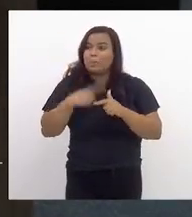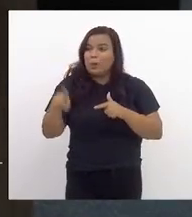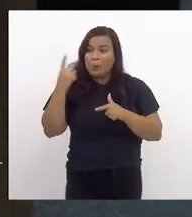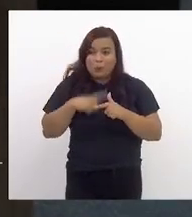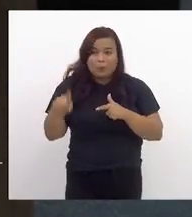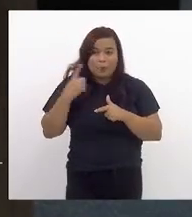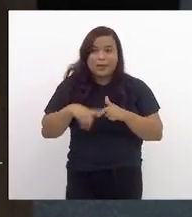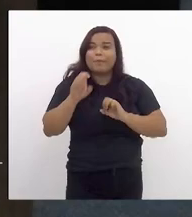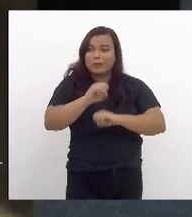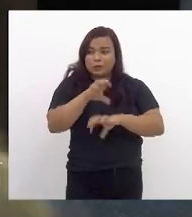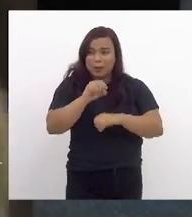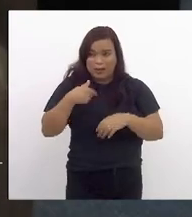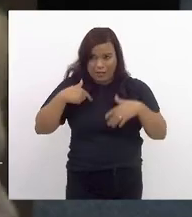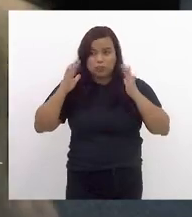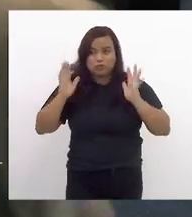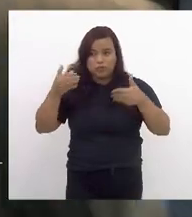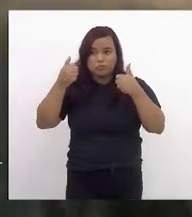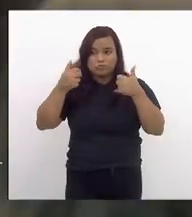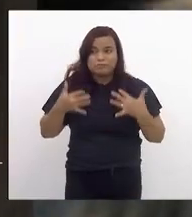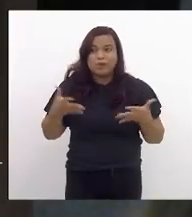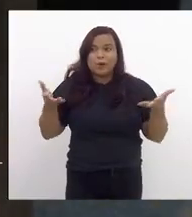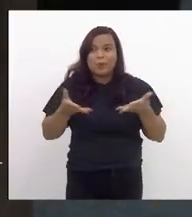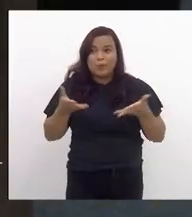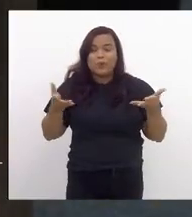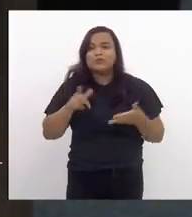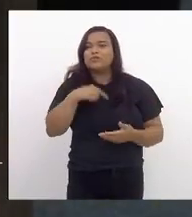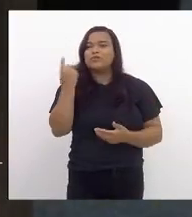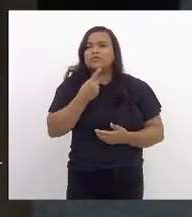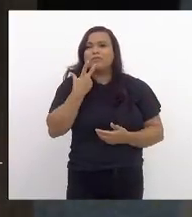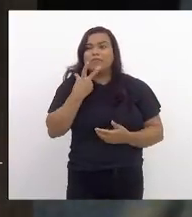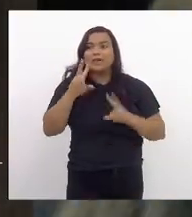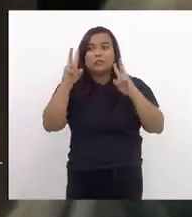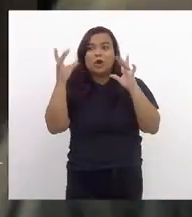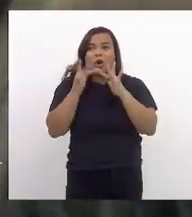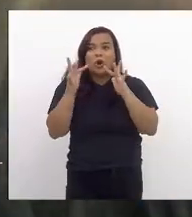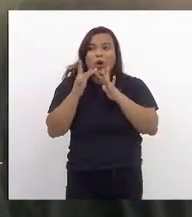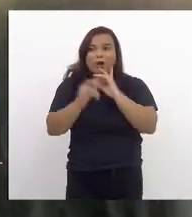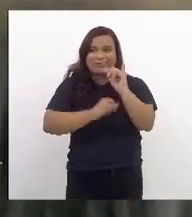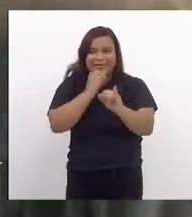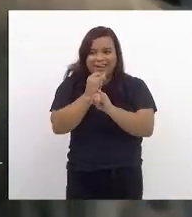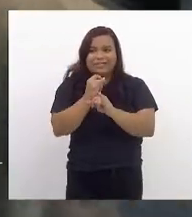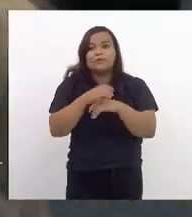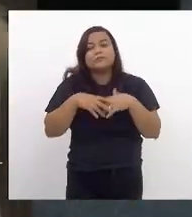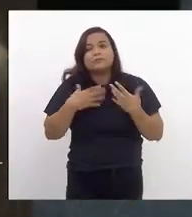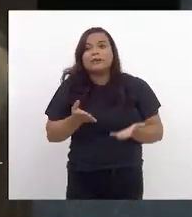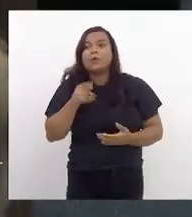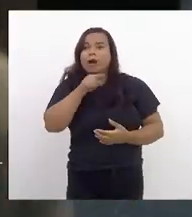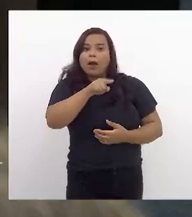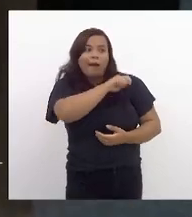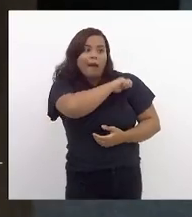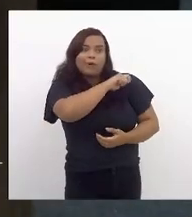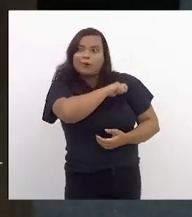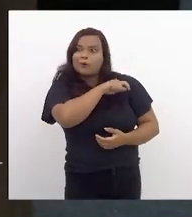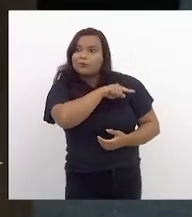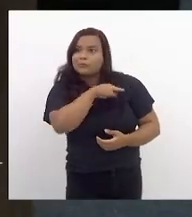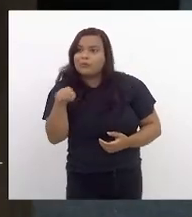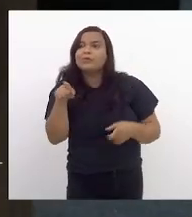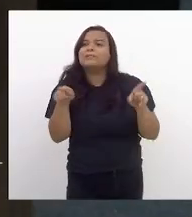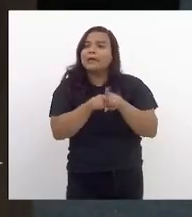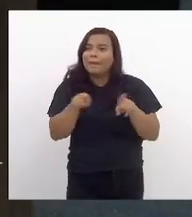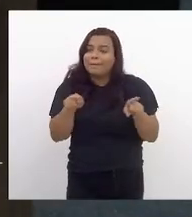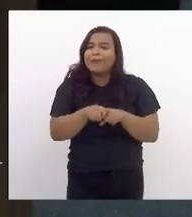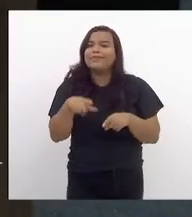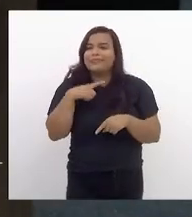mais cedo, né, deputada Marta Rocha, falávamos da conectividade, o quanto que esses alunos também